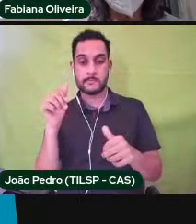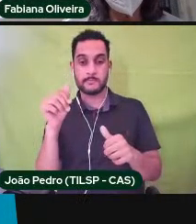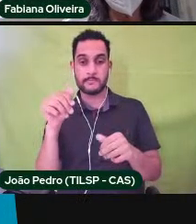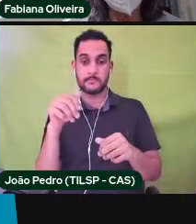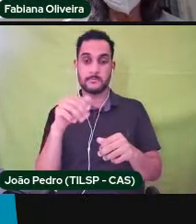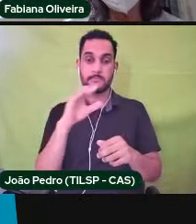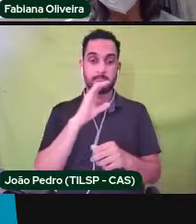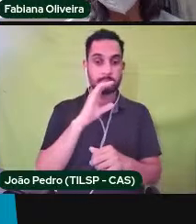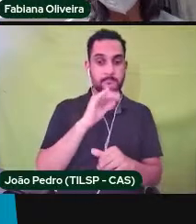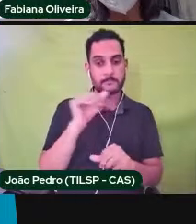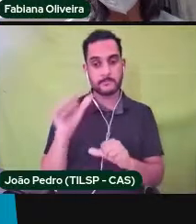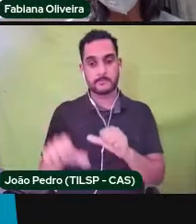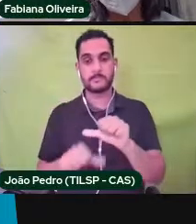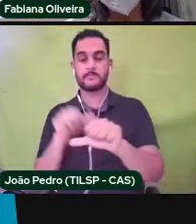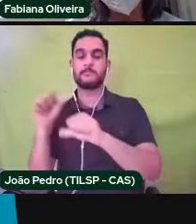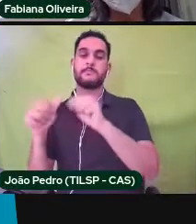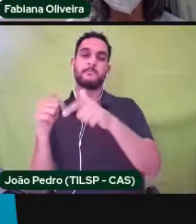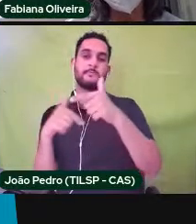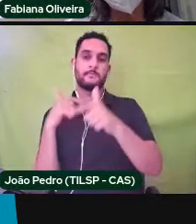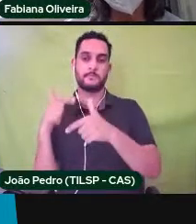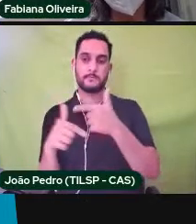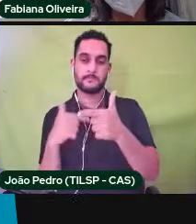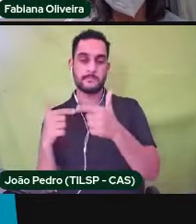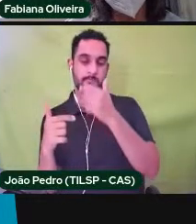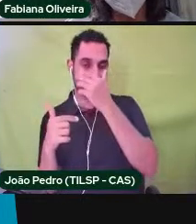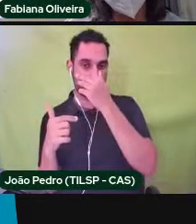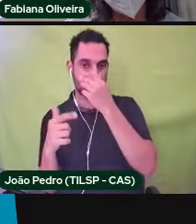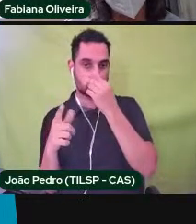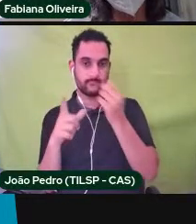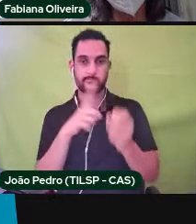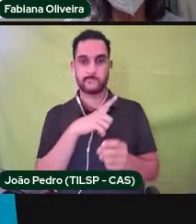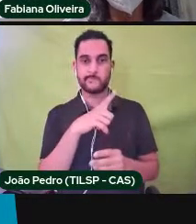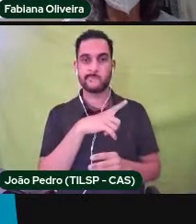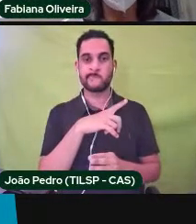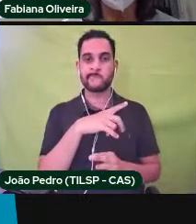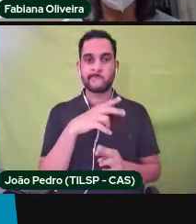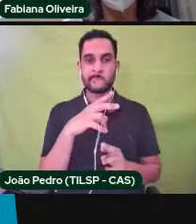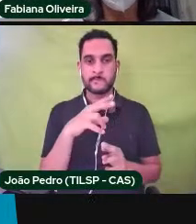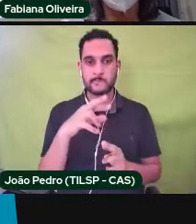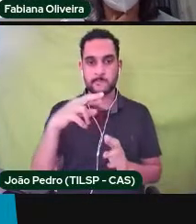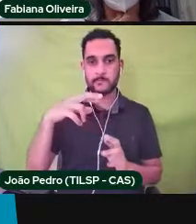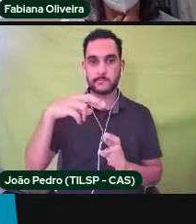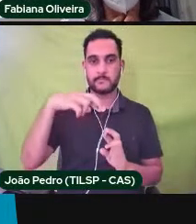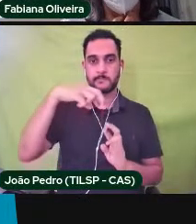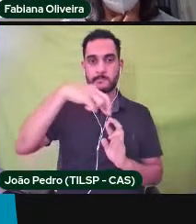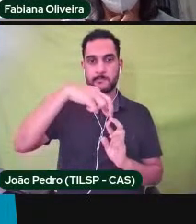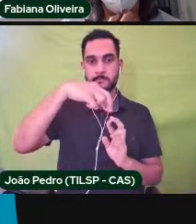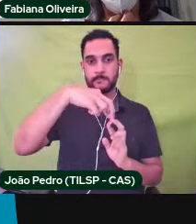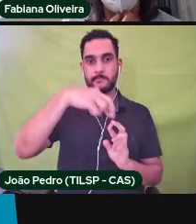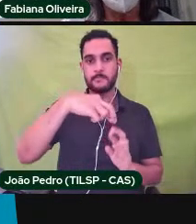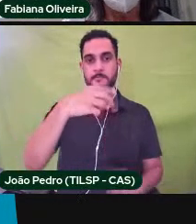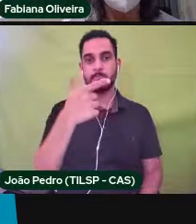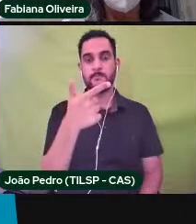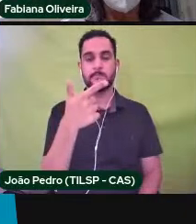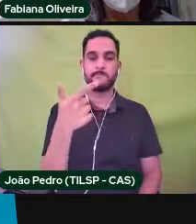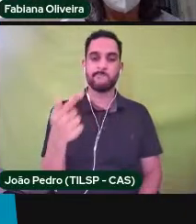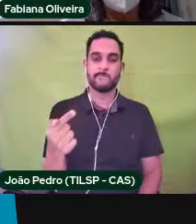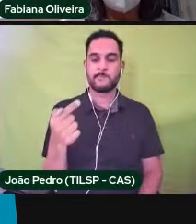É importantíssimo quando a gente vê esse destaque no artigo 27, reconhecendo que a educação é um direito da pessoa com